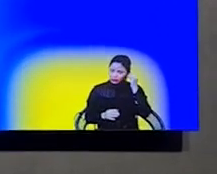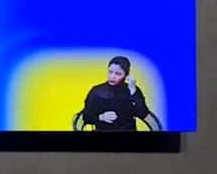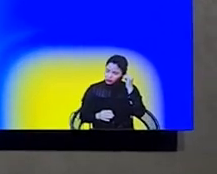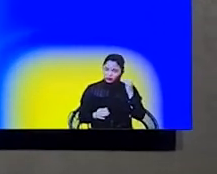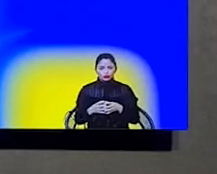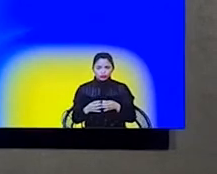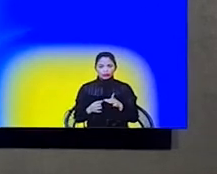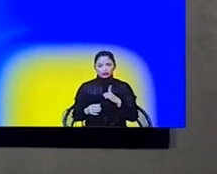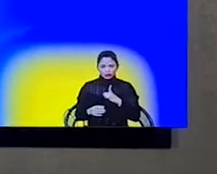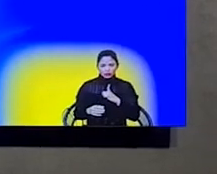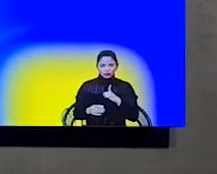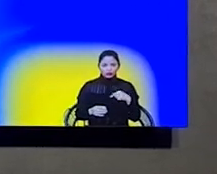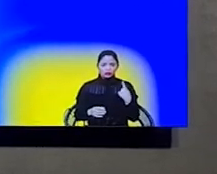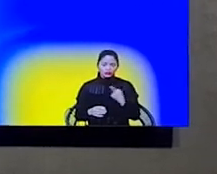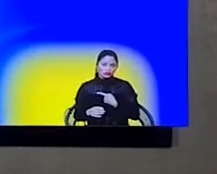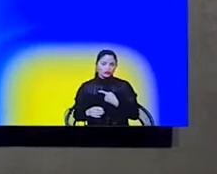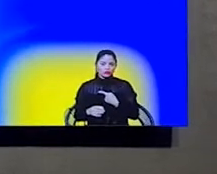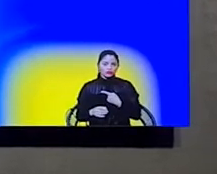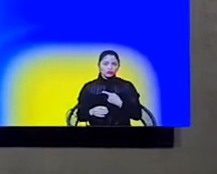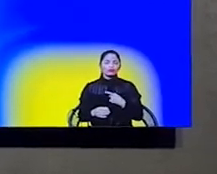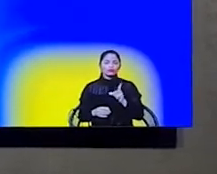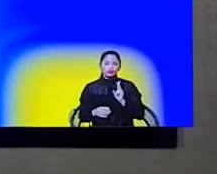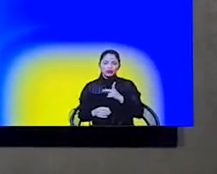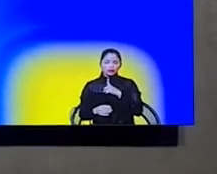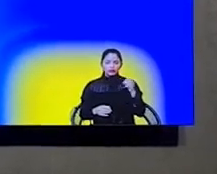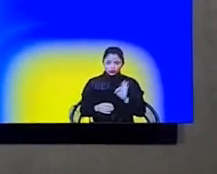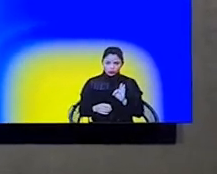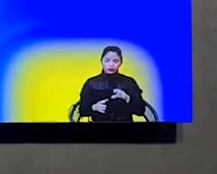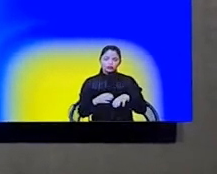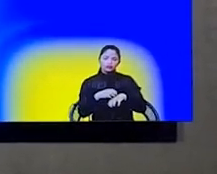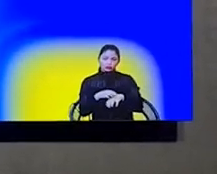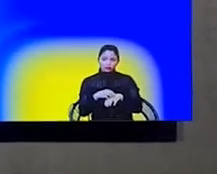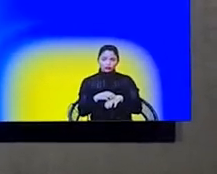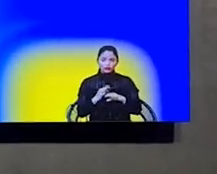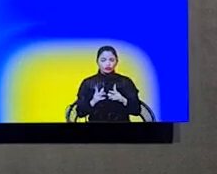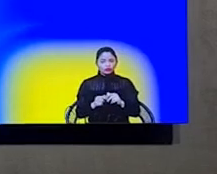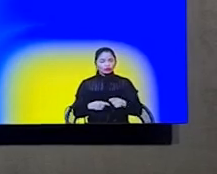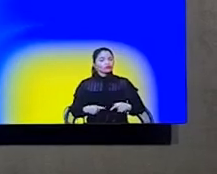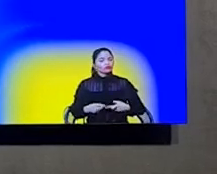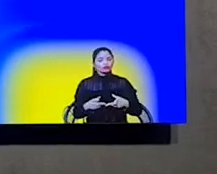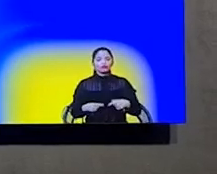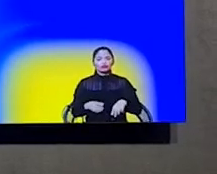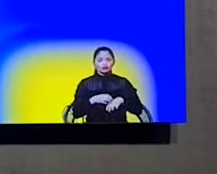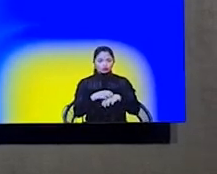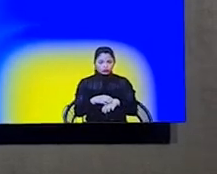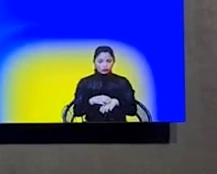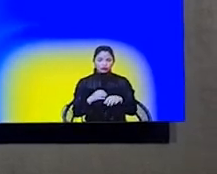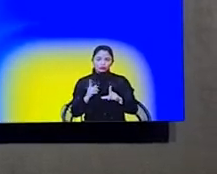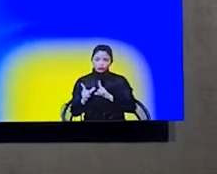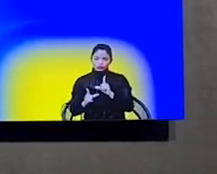de indicador, a gente vai repassar 100% do custo de frete. Então todo o custo de frete vai ser repassado pelo